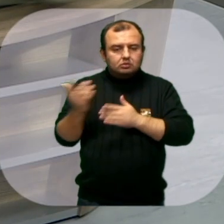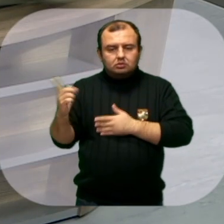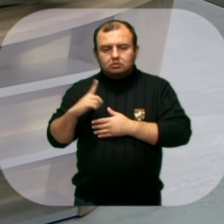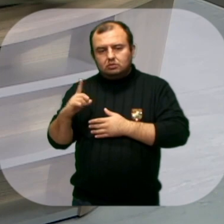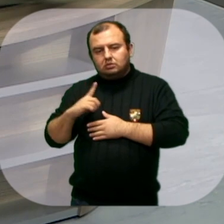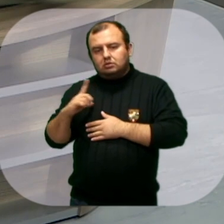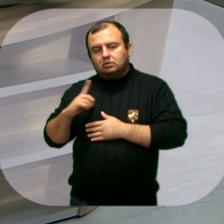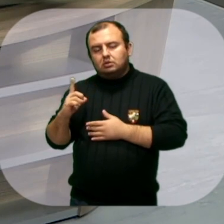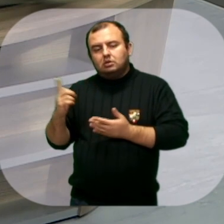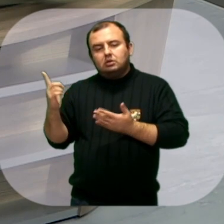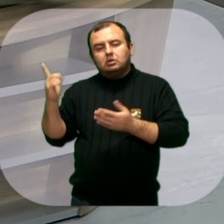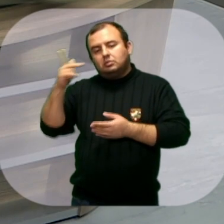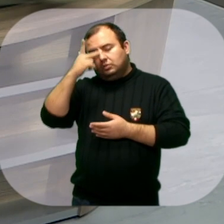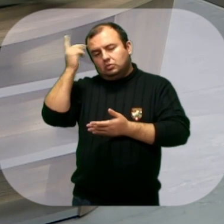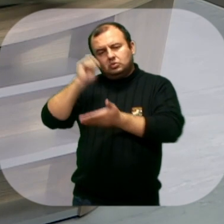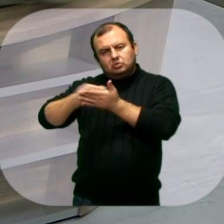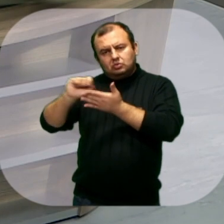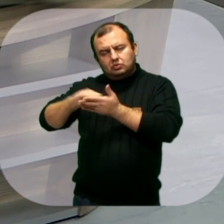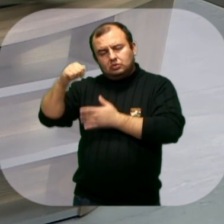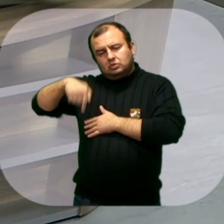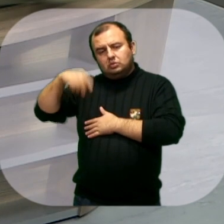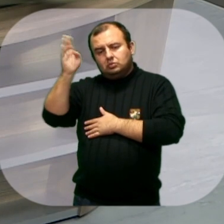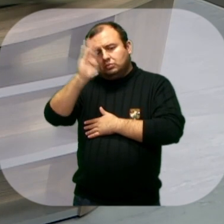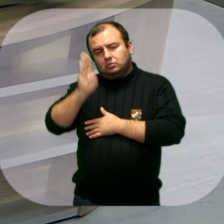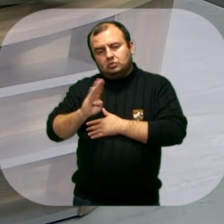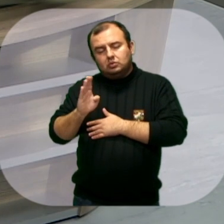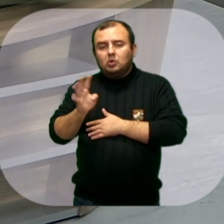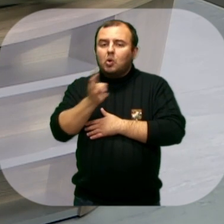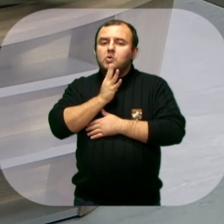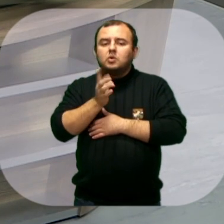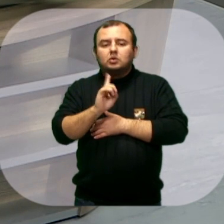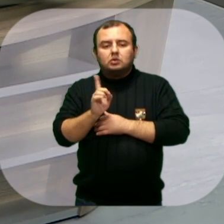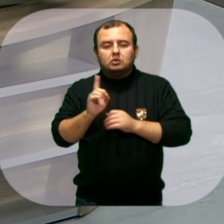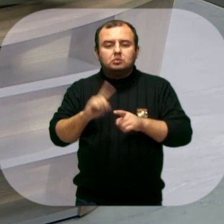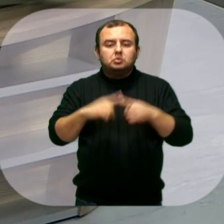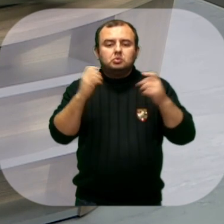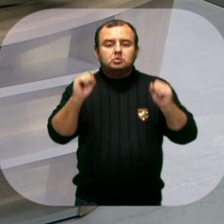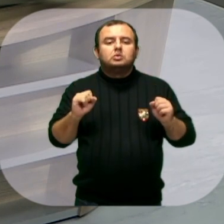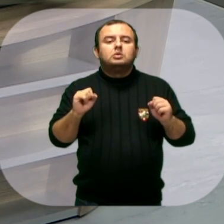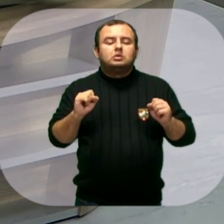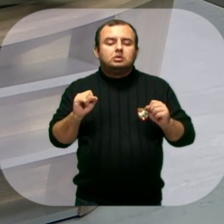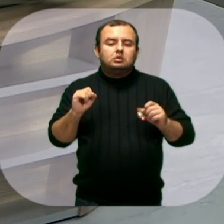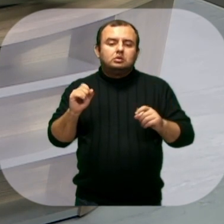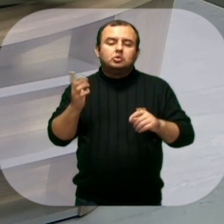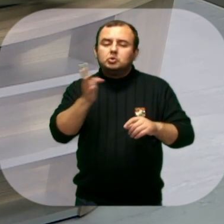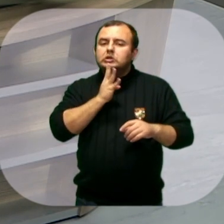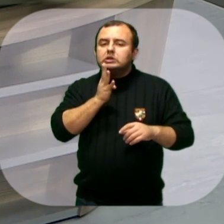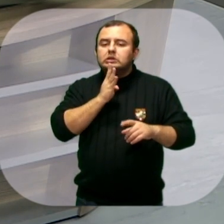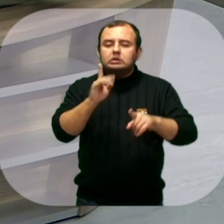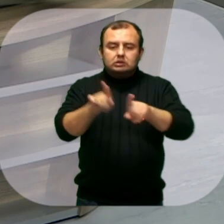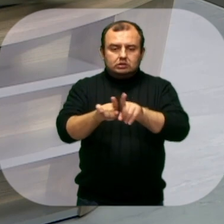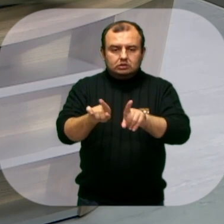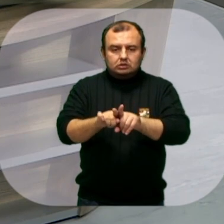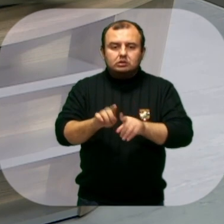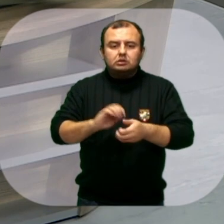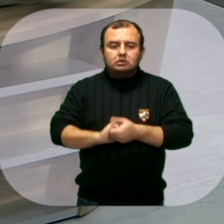uma gama de autores que no Brasil às vezes não são tão conhecidos, mas que poderiam ser dados a conhecer